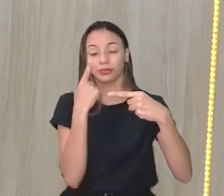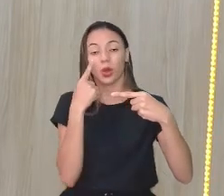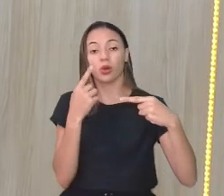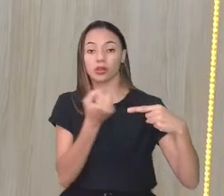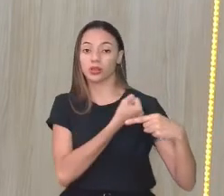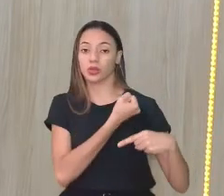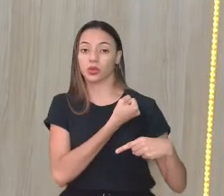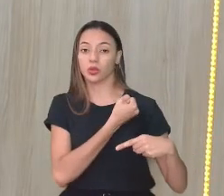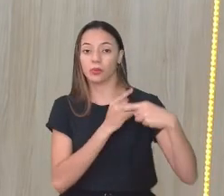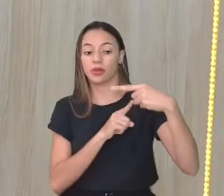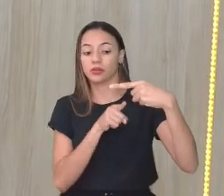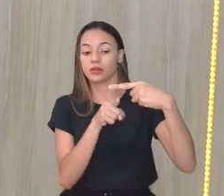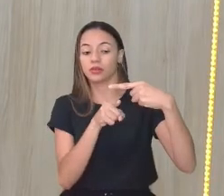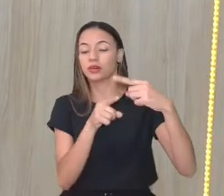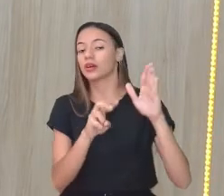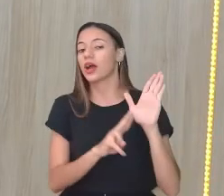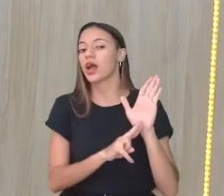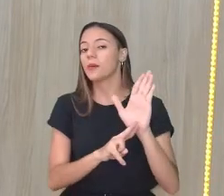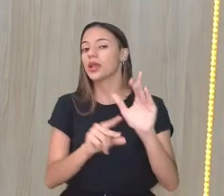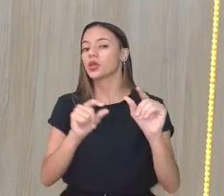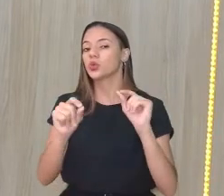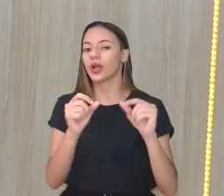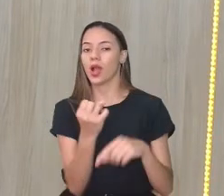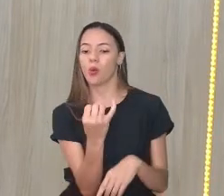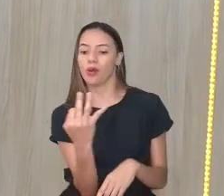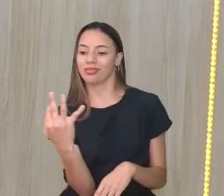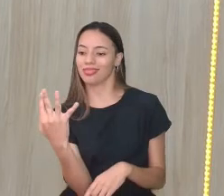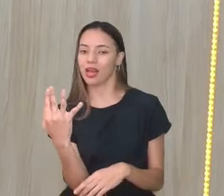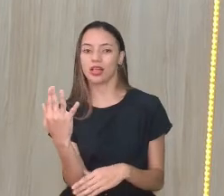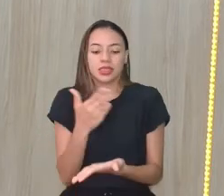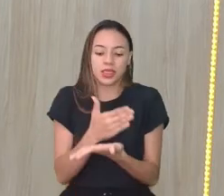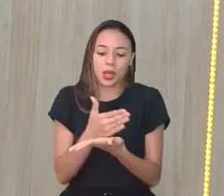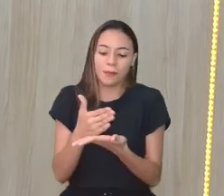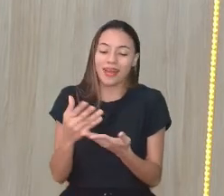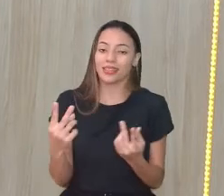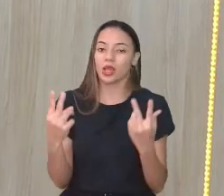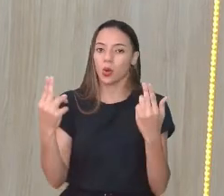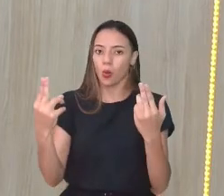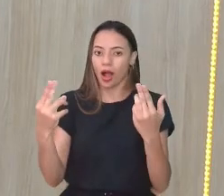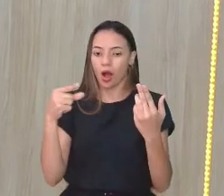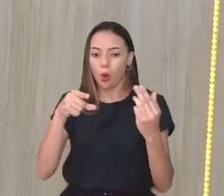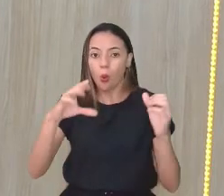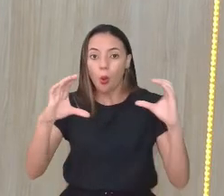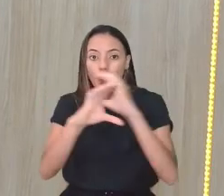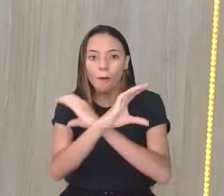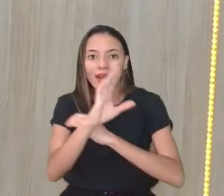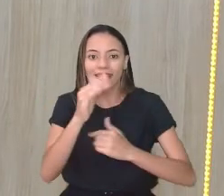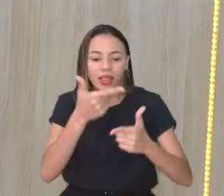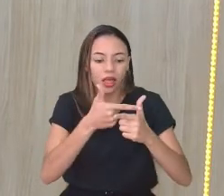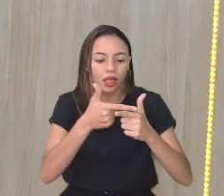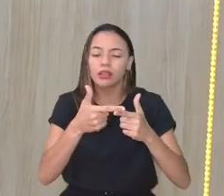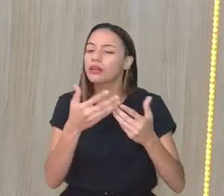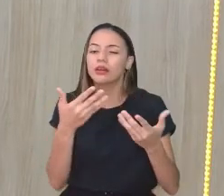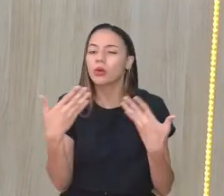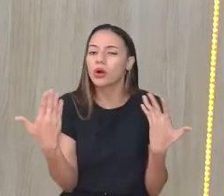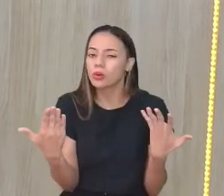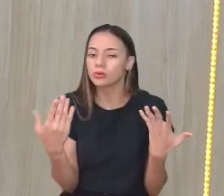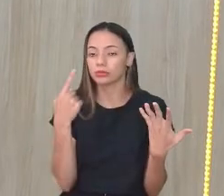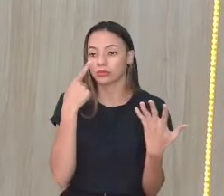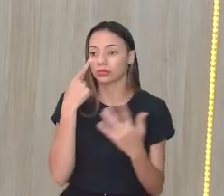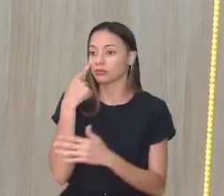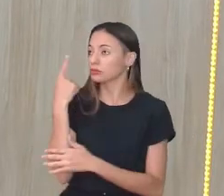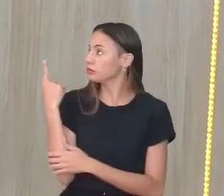baixo representa em quantas partes iguais o todo foi dividido. Só que nessa situação